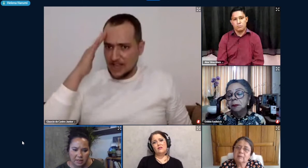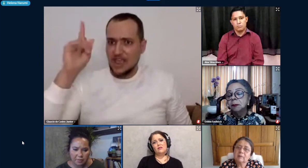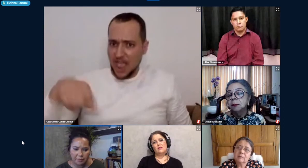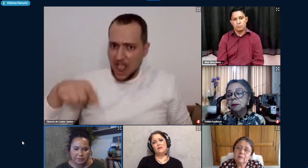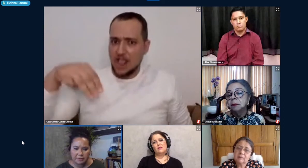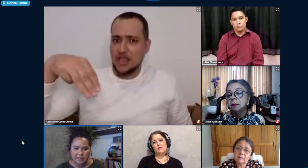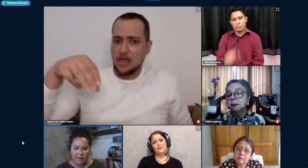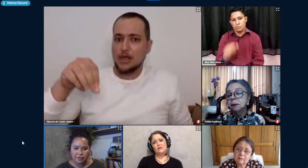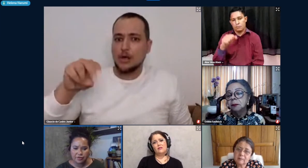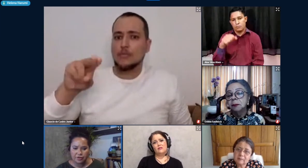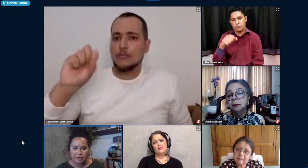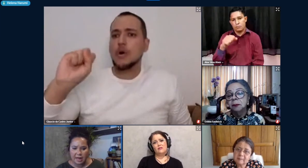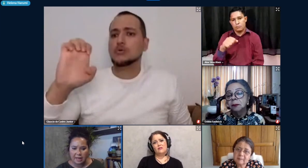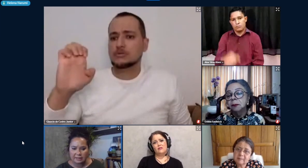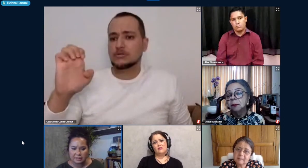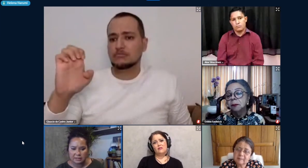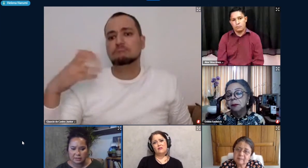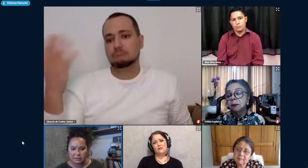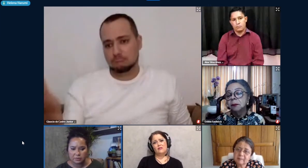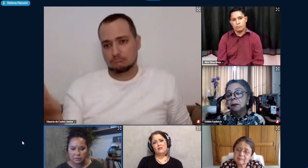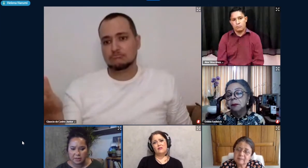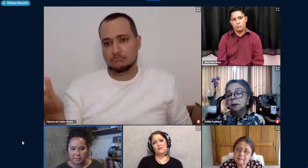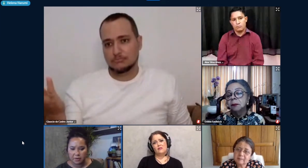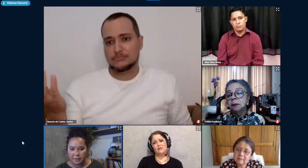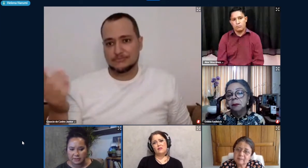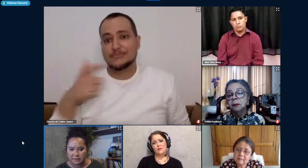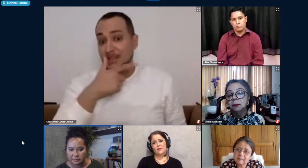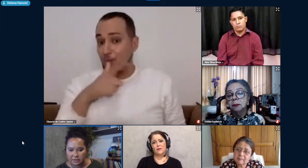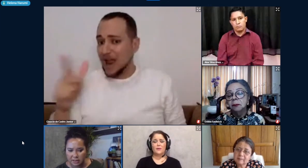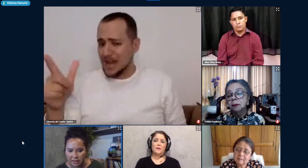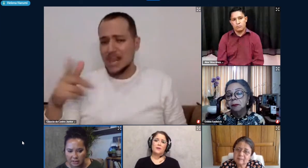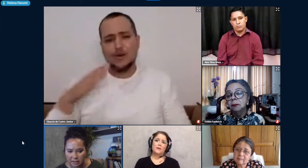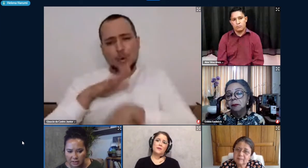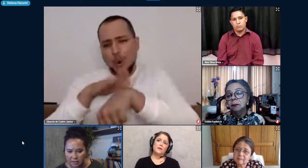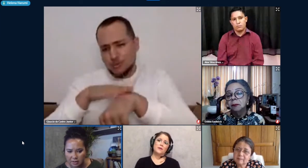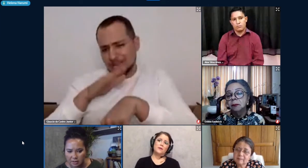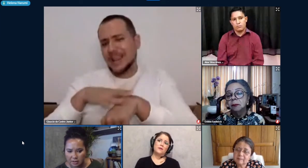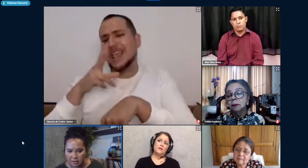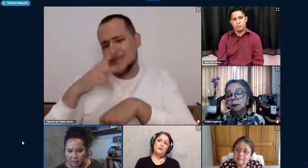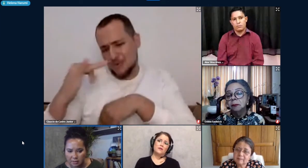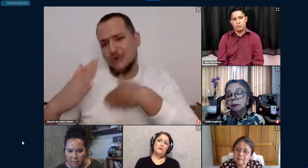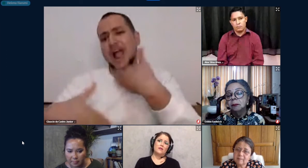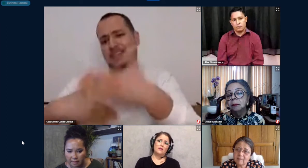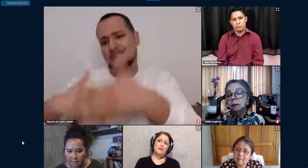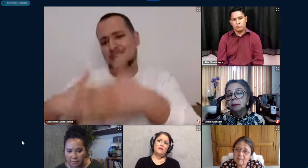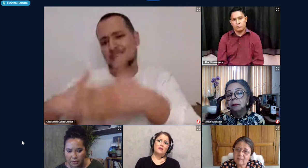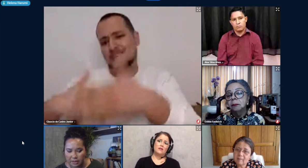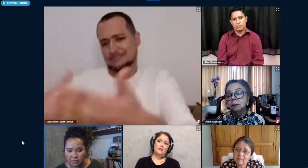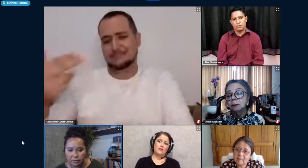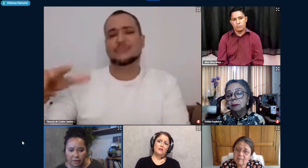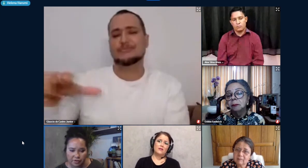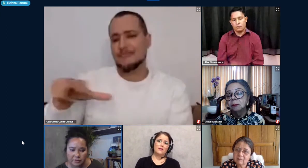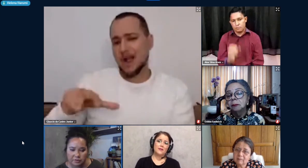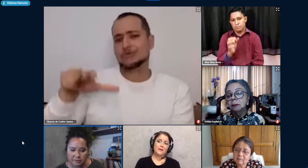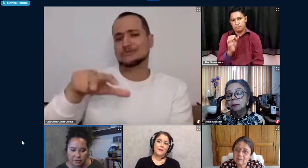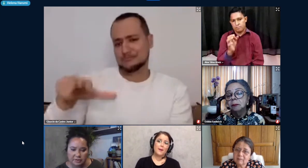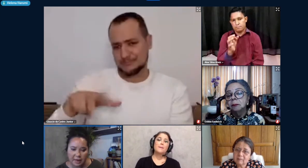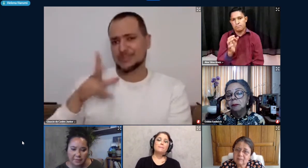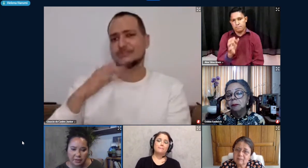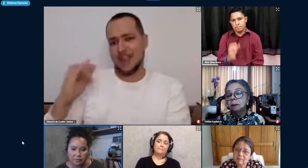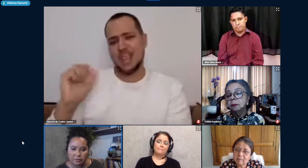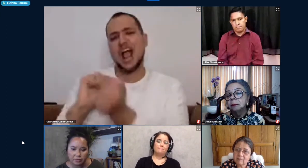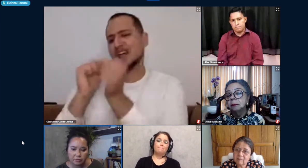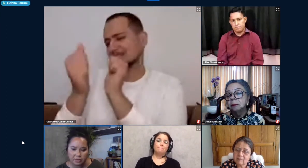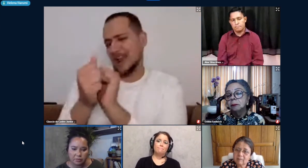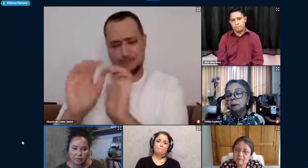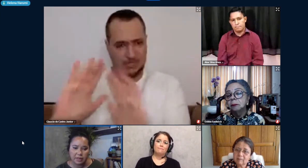sei se seria uma possibilidade de tirar essa segunda mão passiva que está aqui, porque a gente